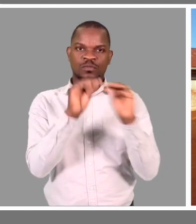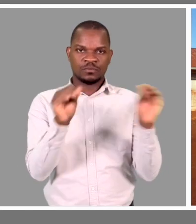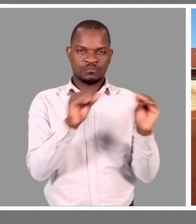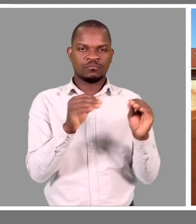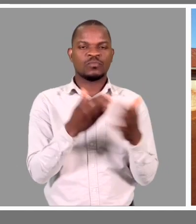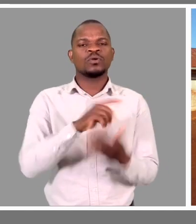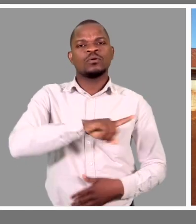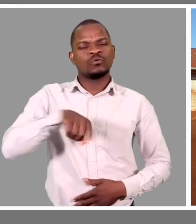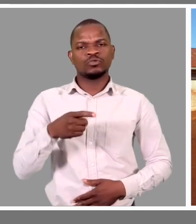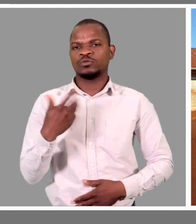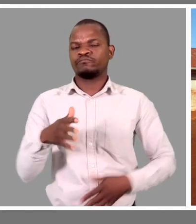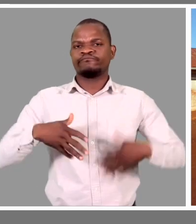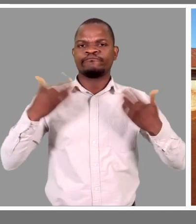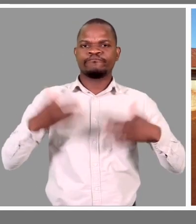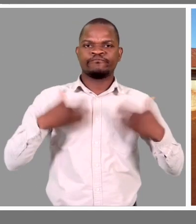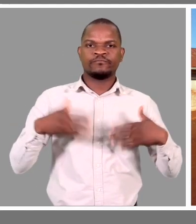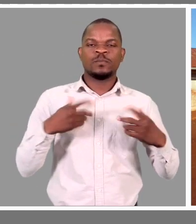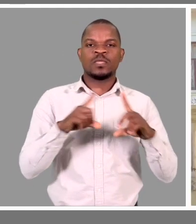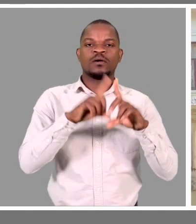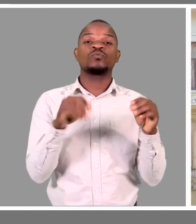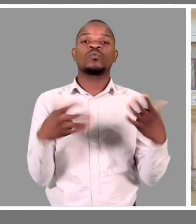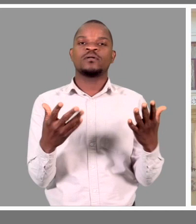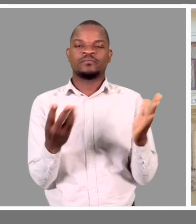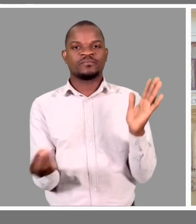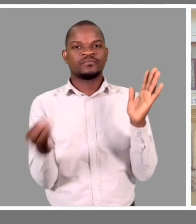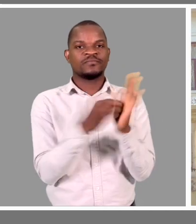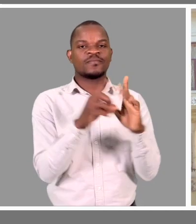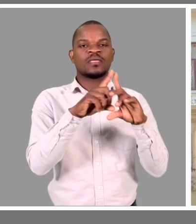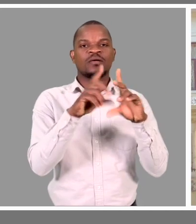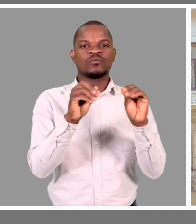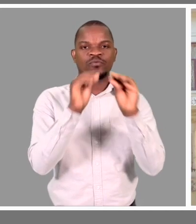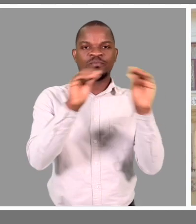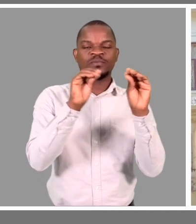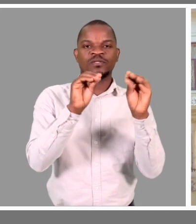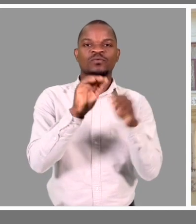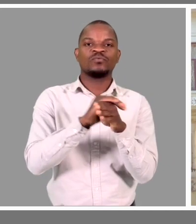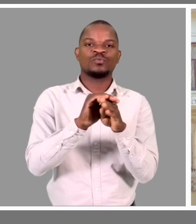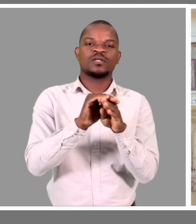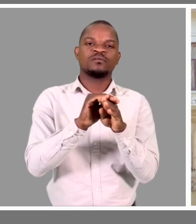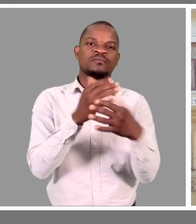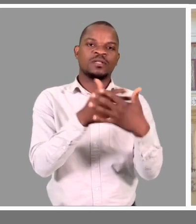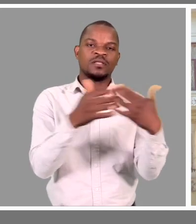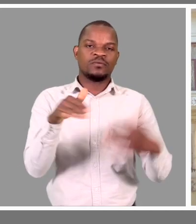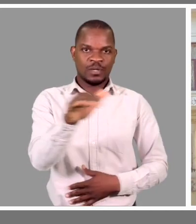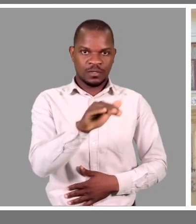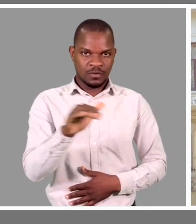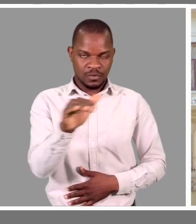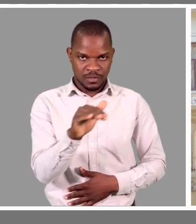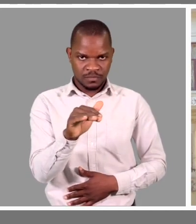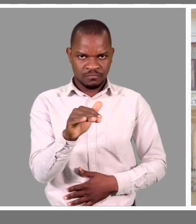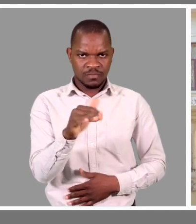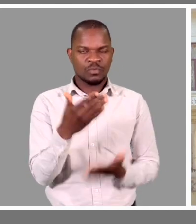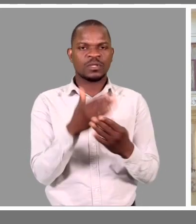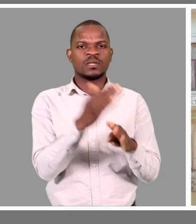traz para nós como escola, como sistema de ensino. Saímos satisfeitos com a introdução do ensino bilingue, há de